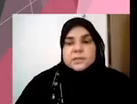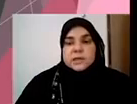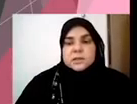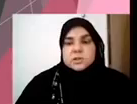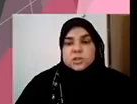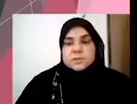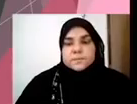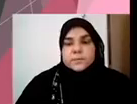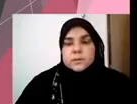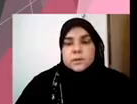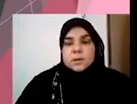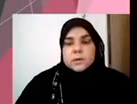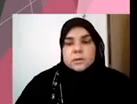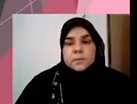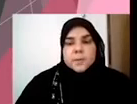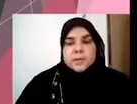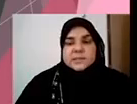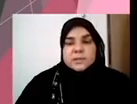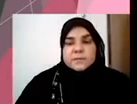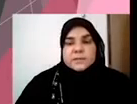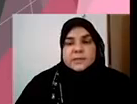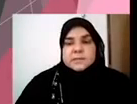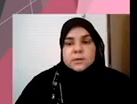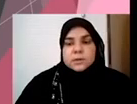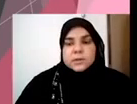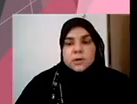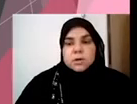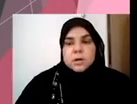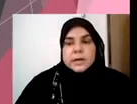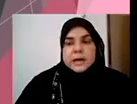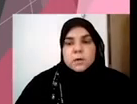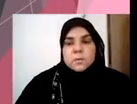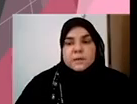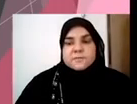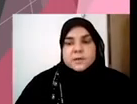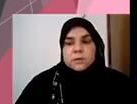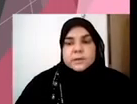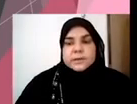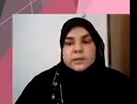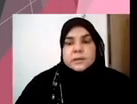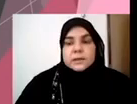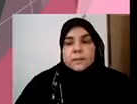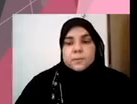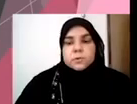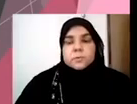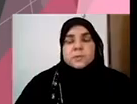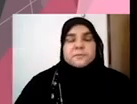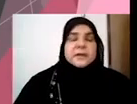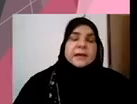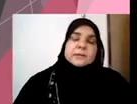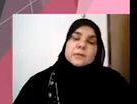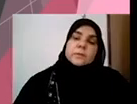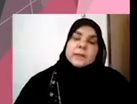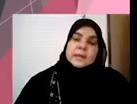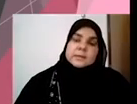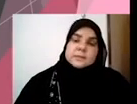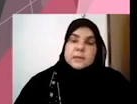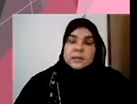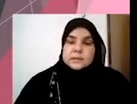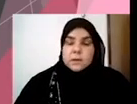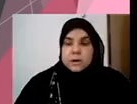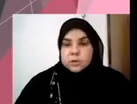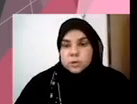fazer o seguinte: eu não pode ser 95, eu tenho que colocar alguma vírgula aí para o número ficar entre 1 e